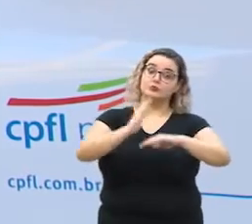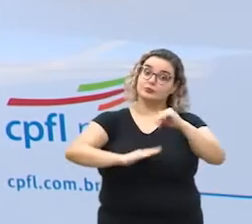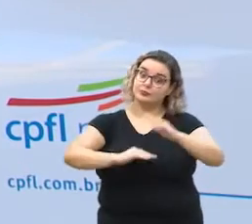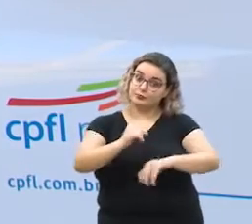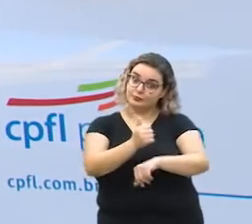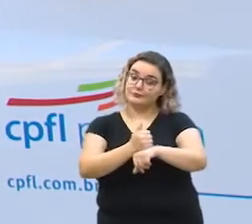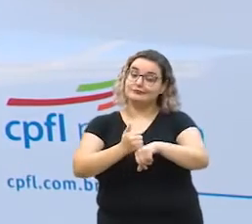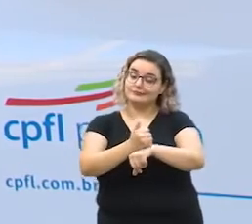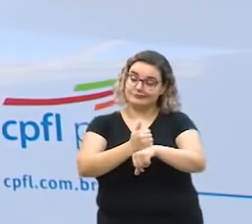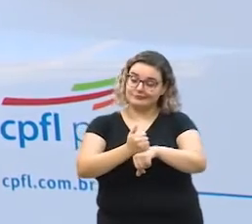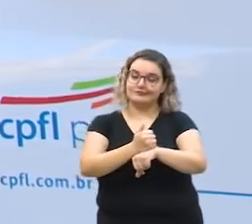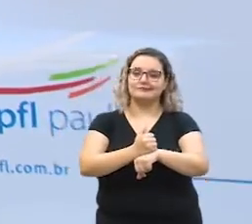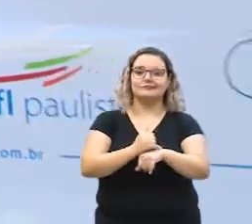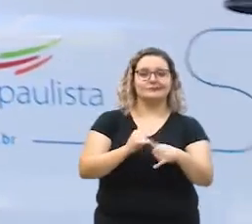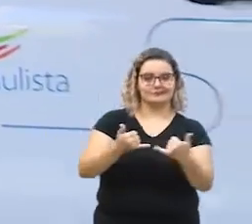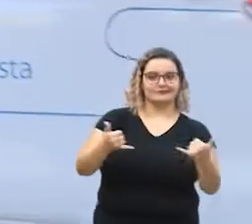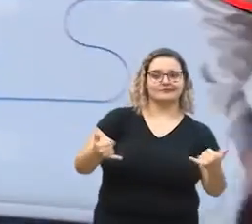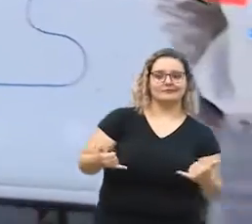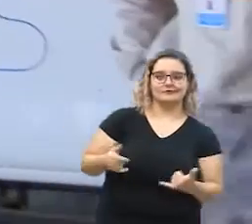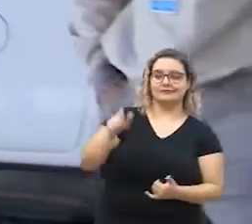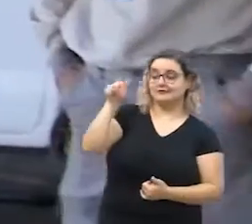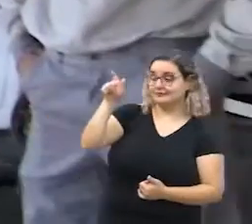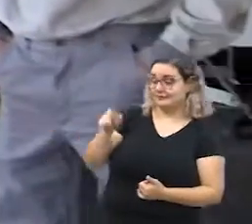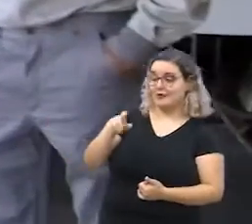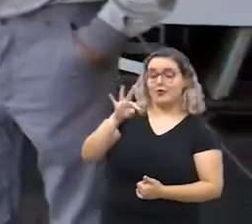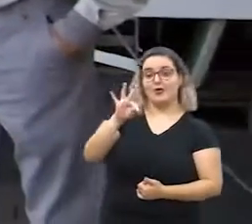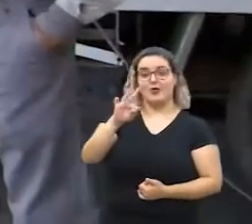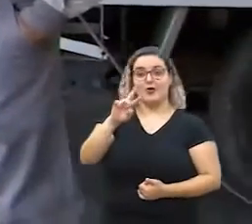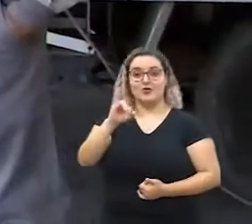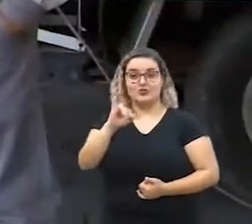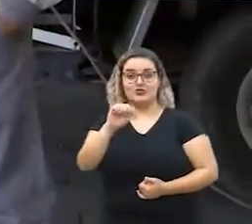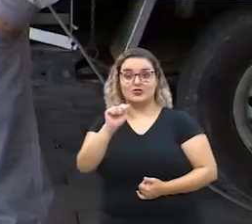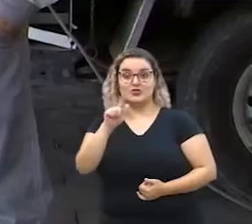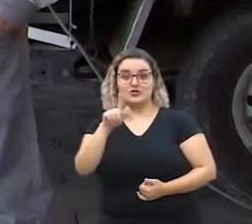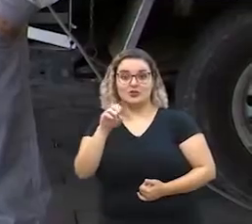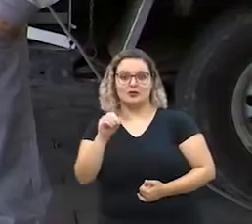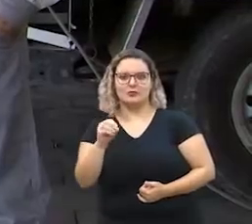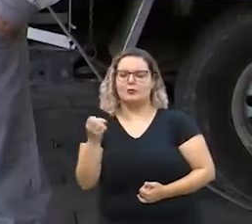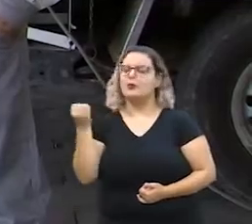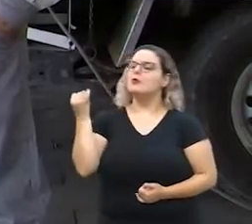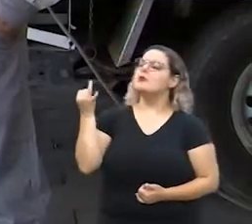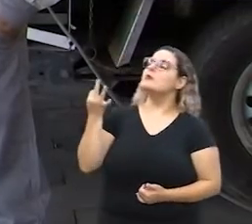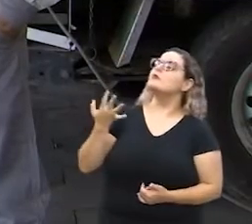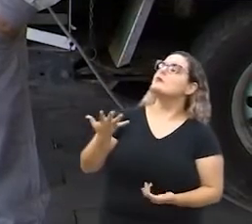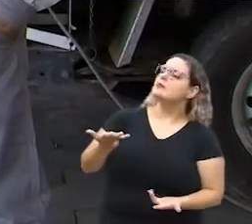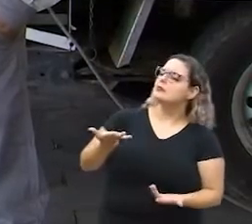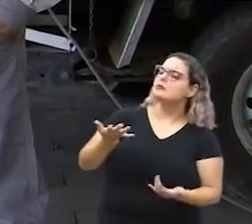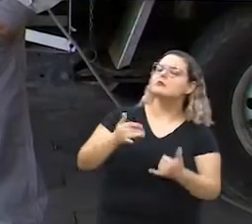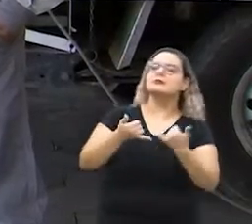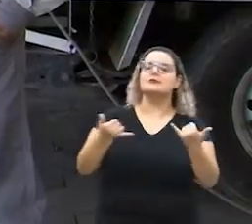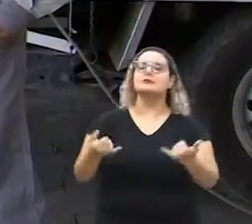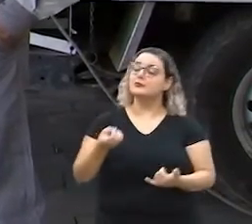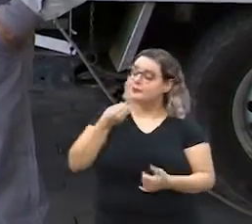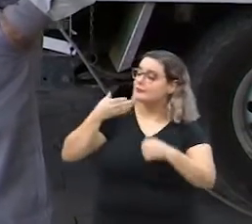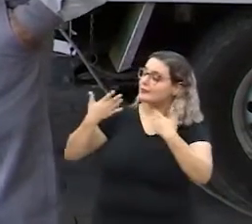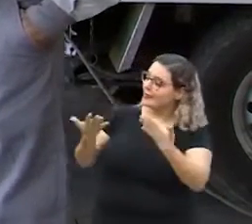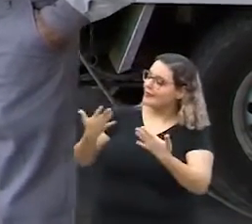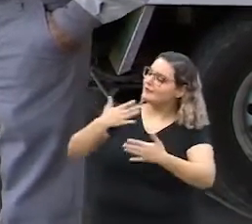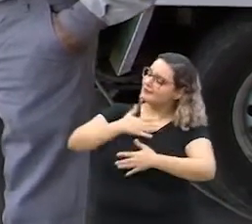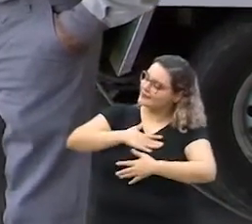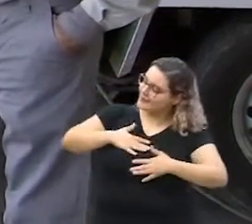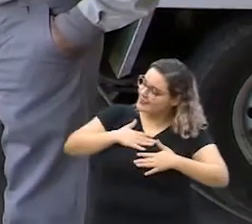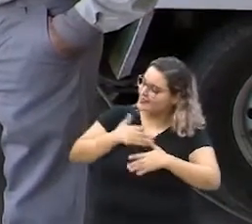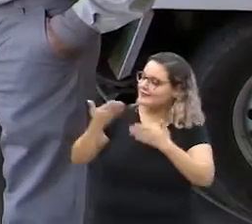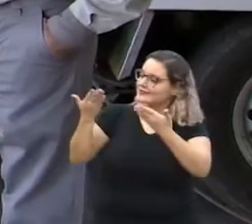de eletricista, eu estou aqui com o Tiago, que faz quanto tempo que é eletricista? Tudo bem, Tiago? Que prazer